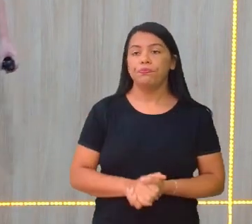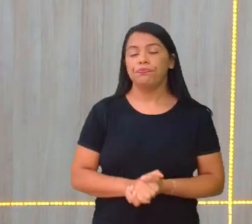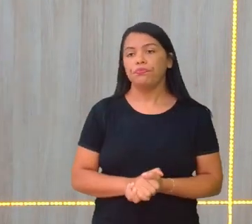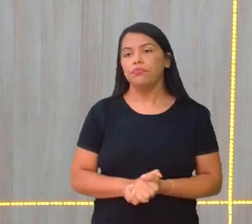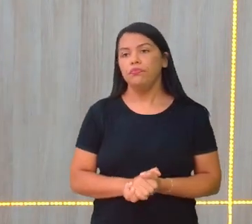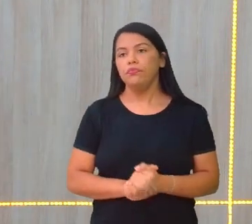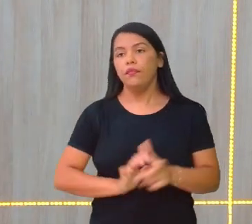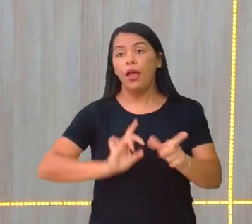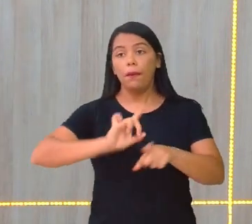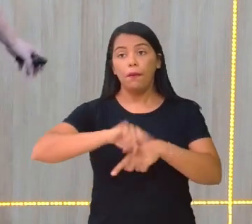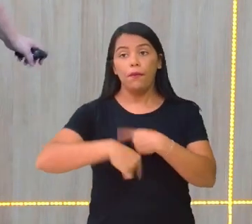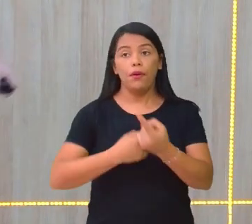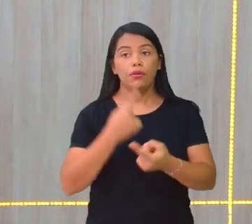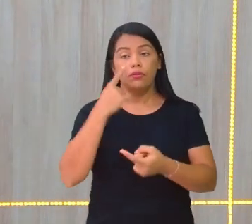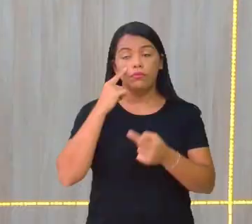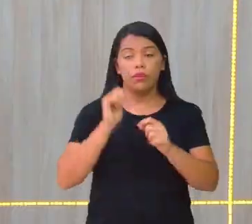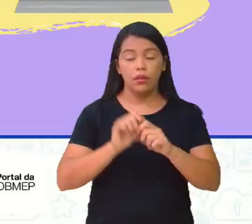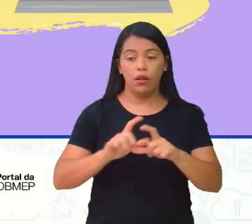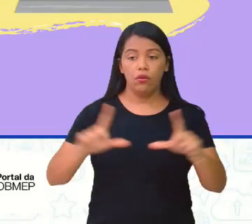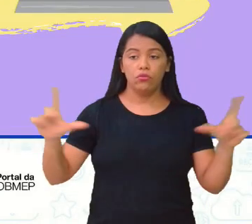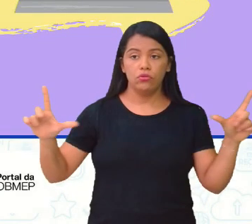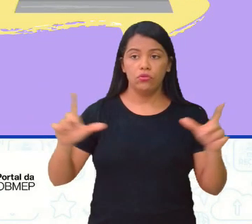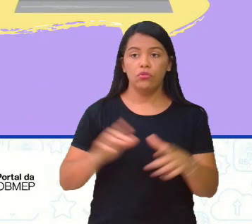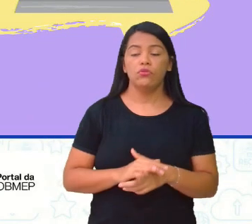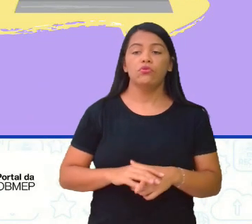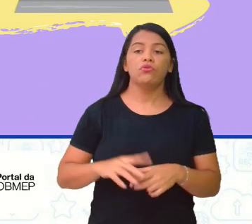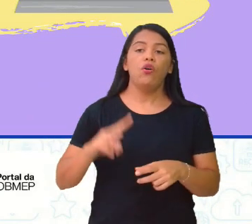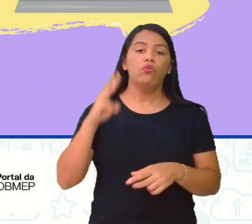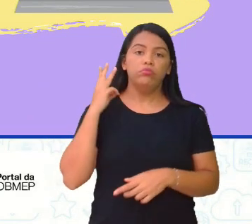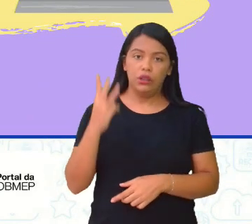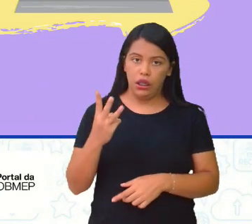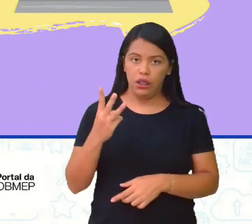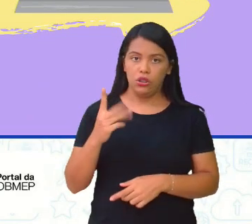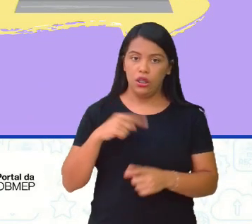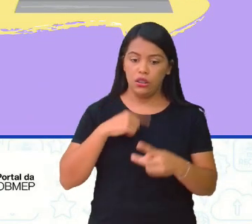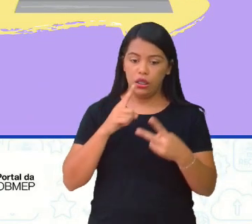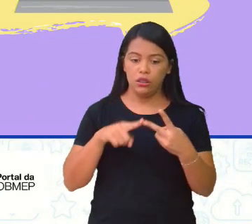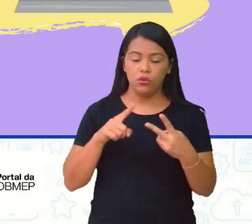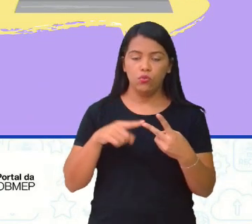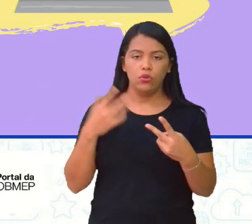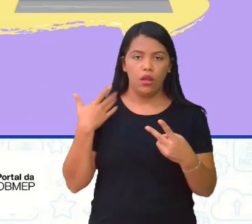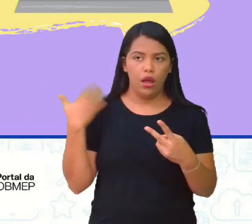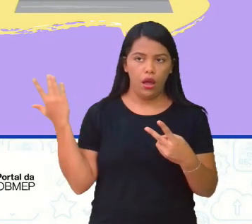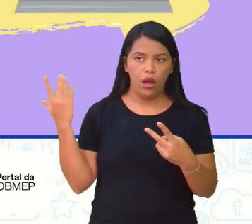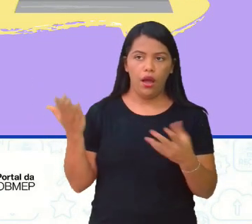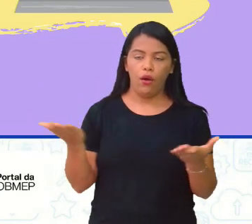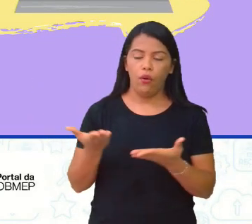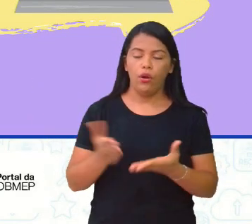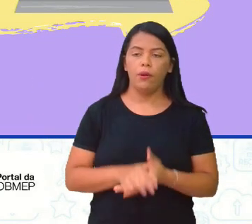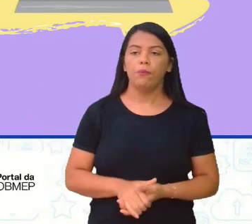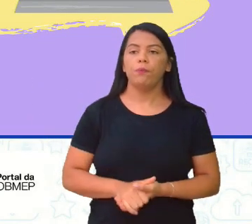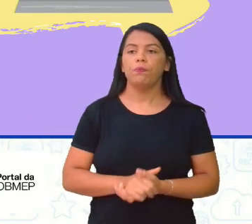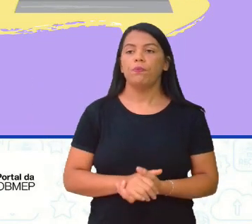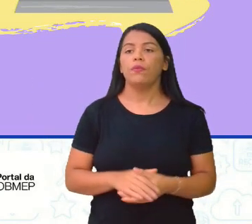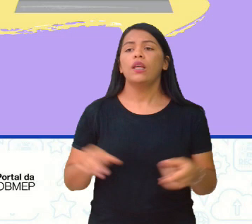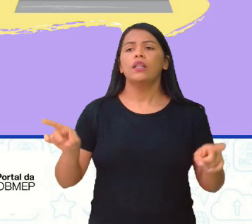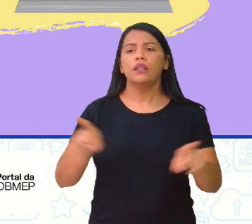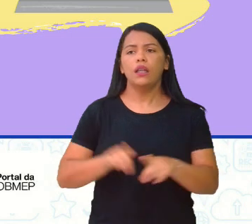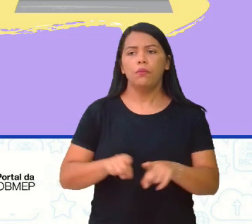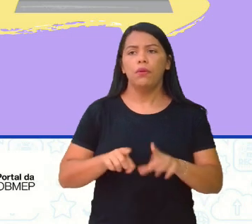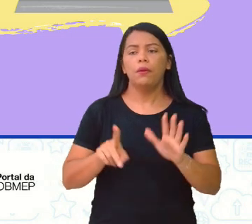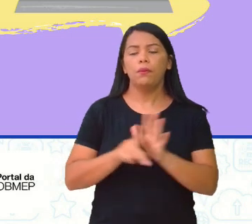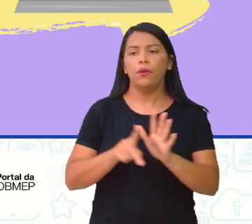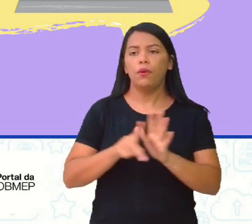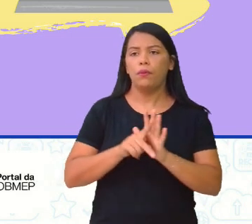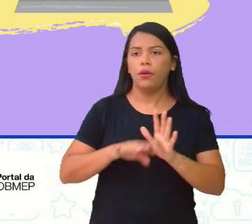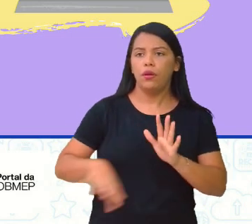Ah, próxima questão. Dá um zoom, são 3 questões. Essa é a segunda. Essa questão também do nível A,